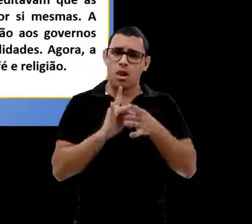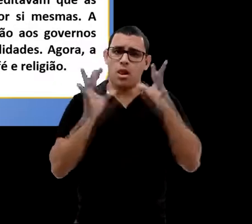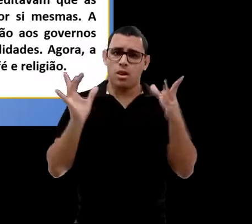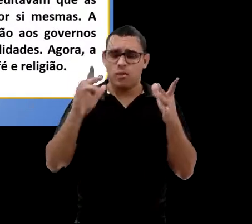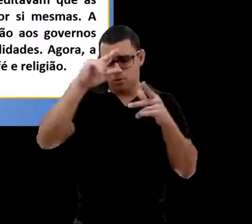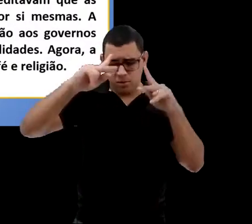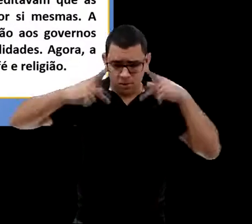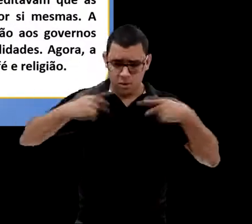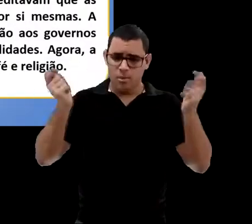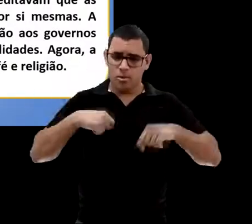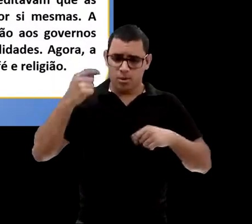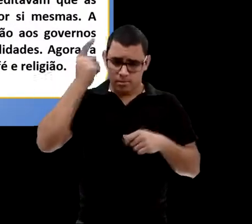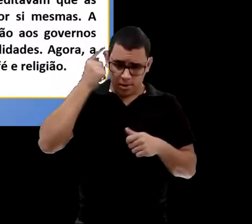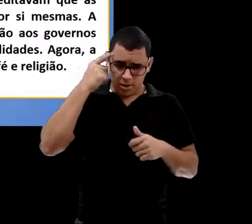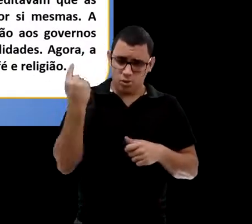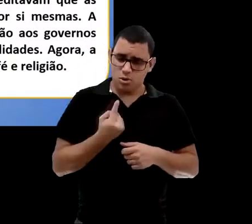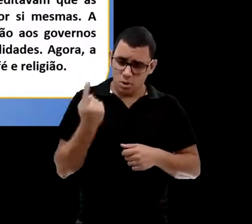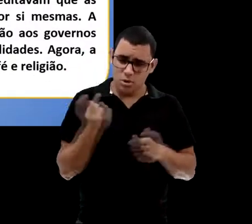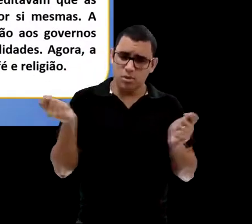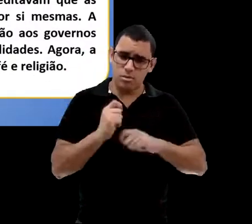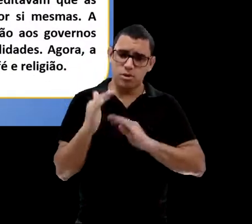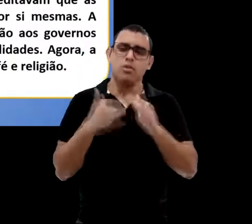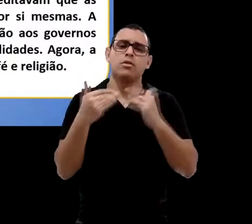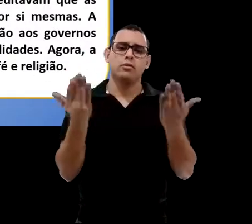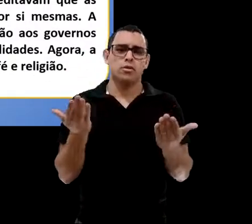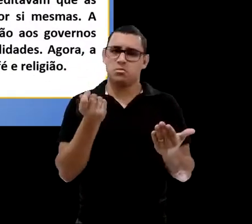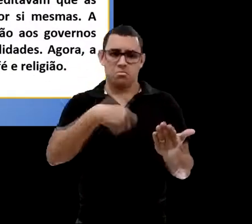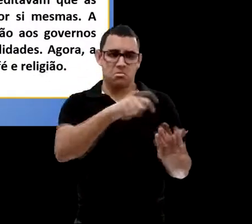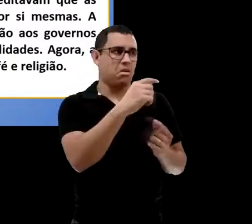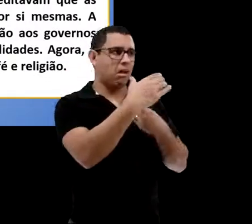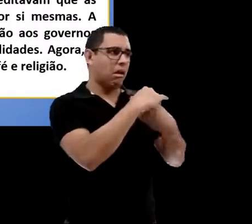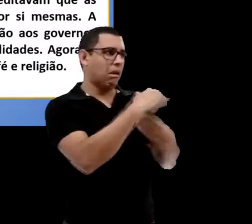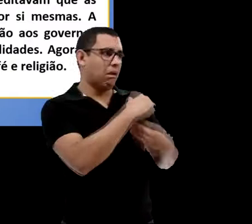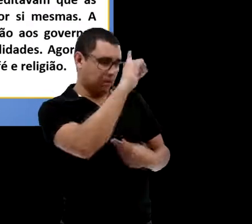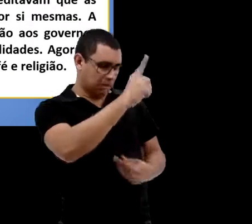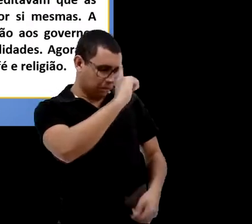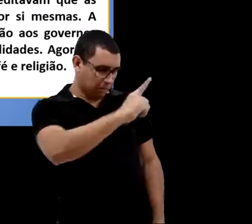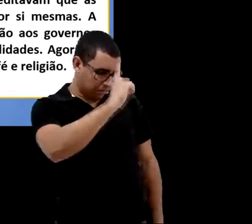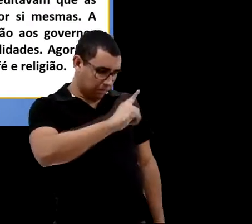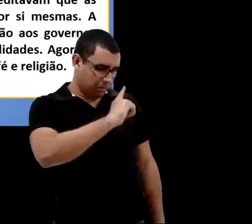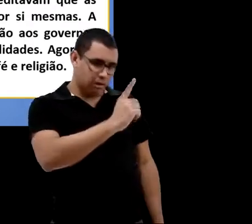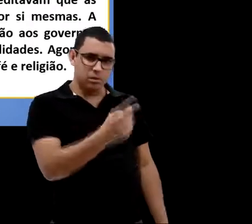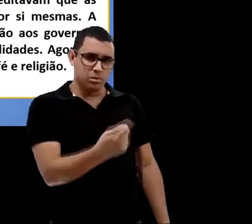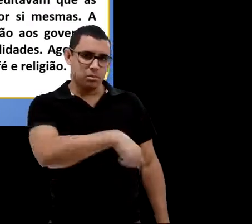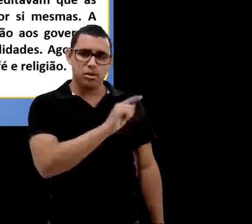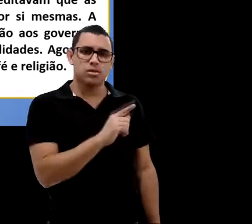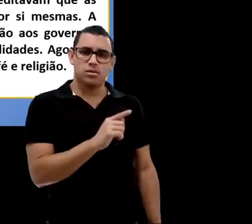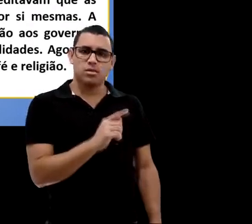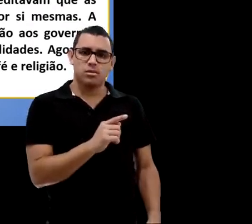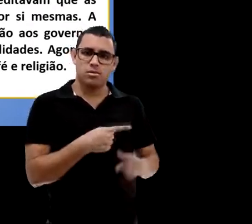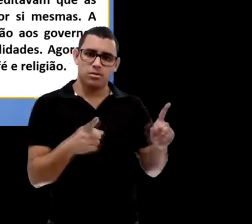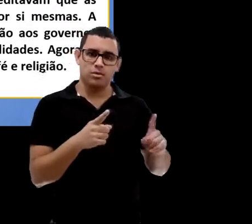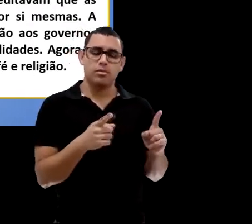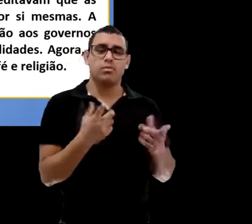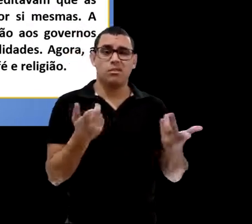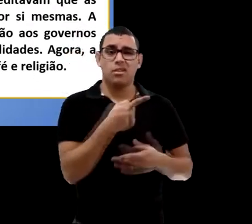livres, autônomas e tinham a capacidade de pensar por si mesmas, né? Não precisava de ninguém para estar orientando. A ignorância